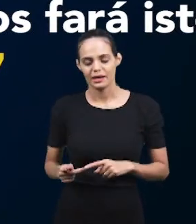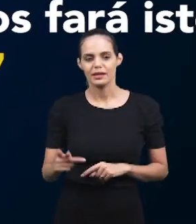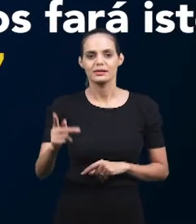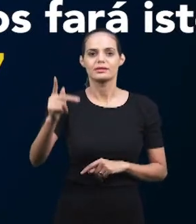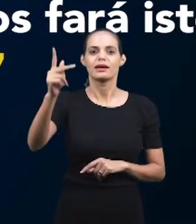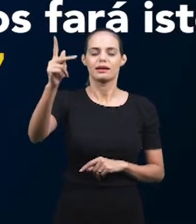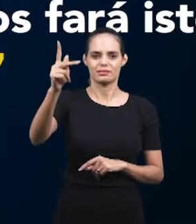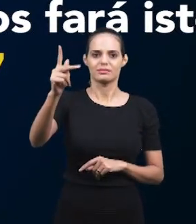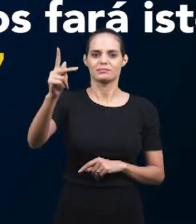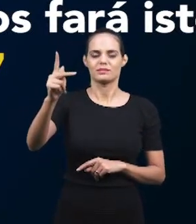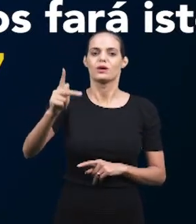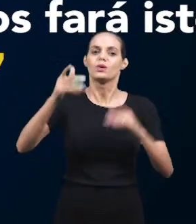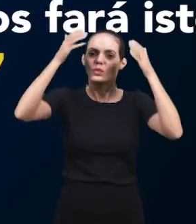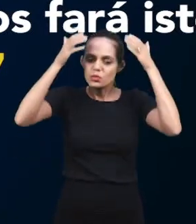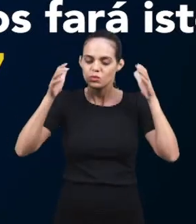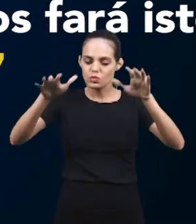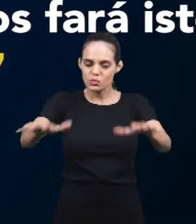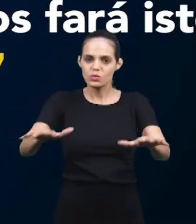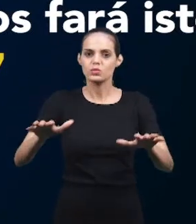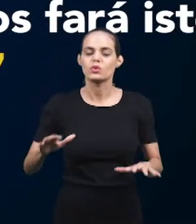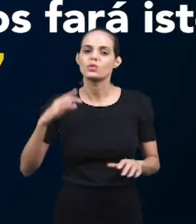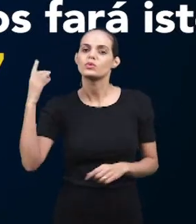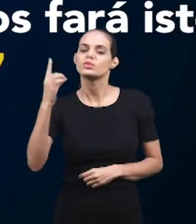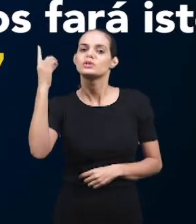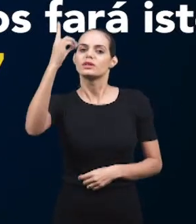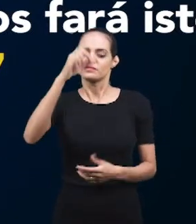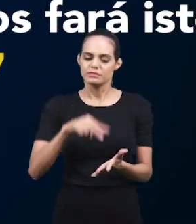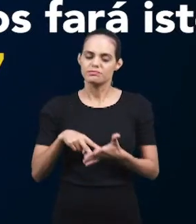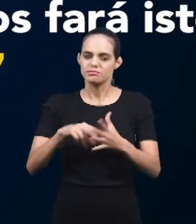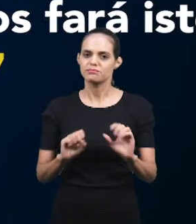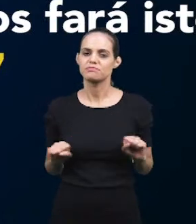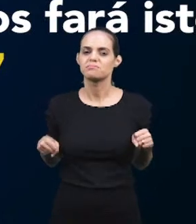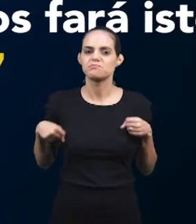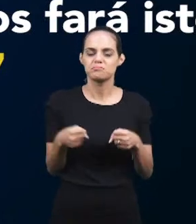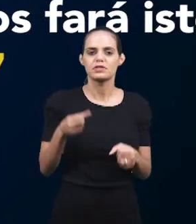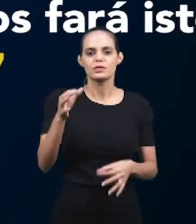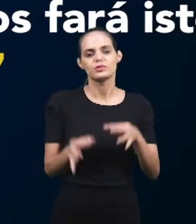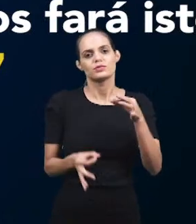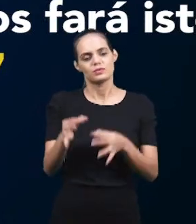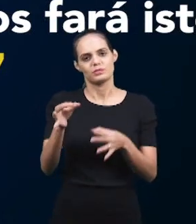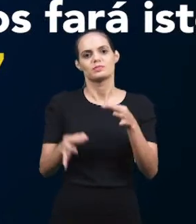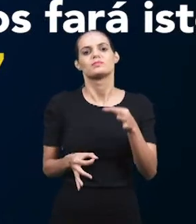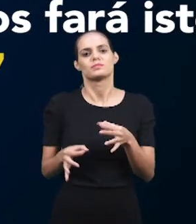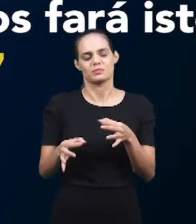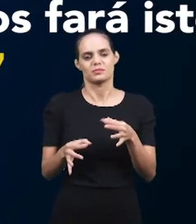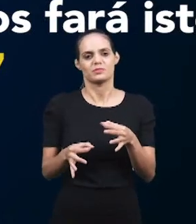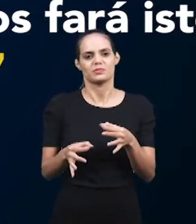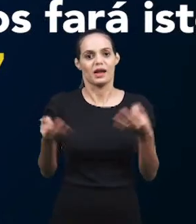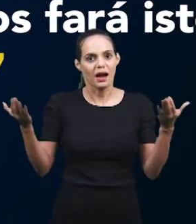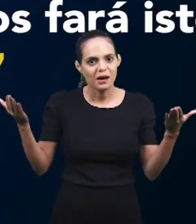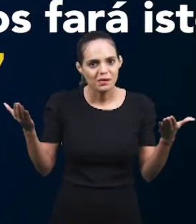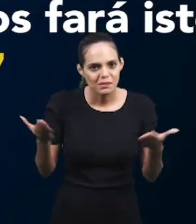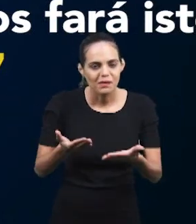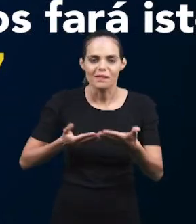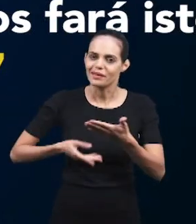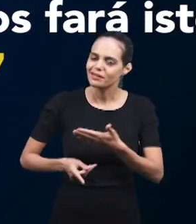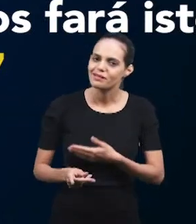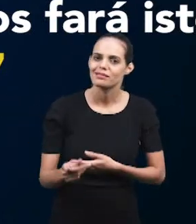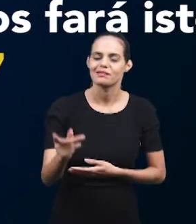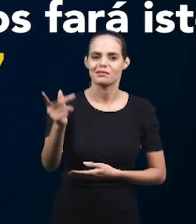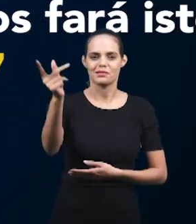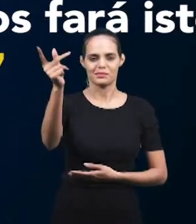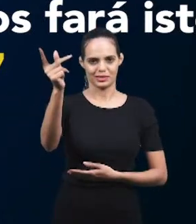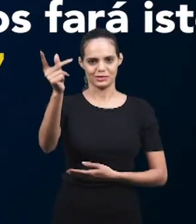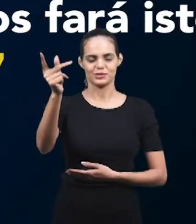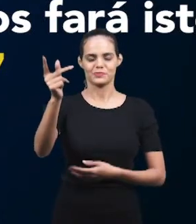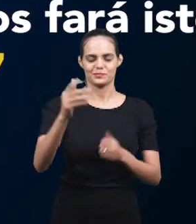trono de Davi e no seu reino, para o firmar e o fortificar em juízo e em justiça, desde agora e para